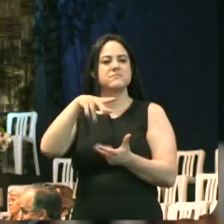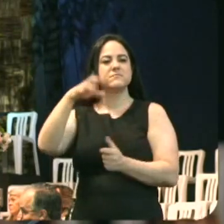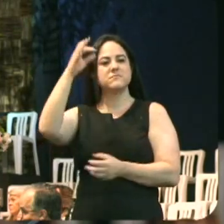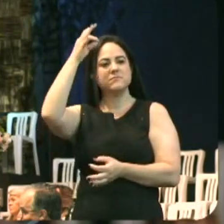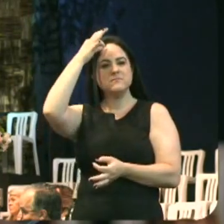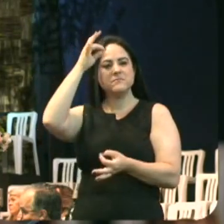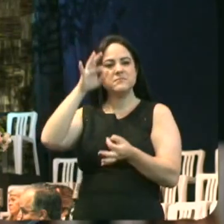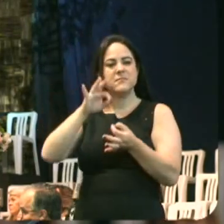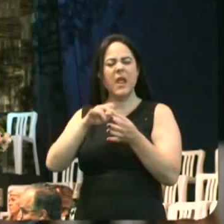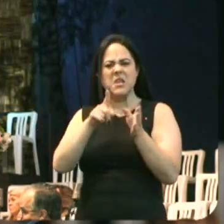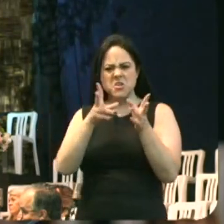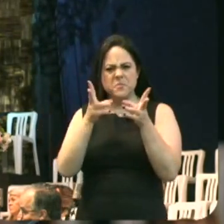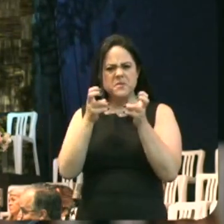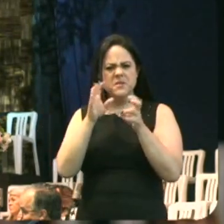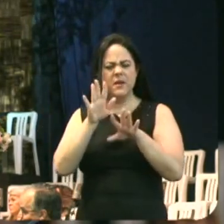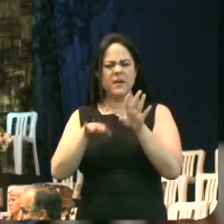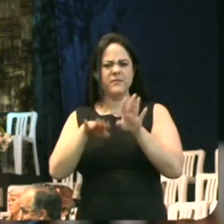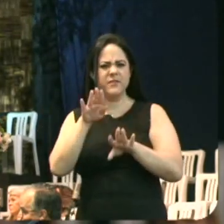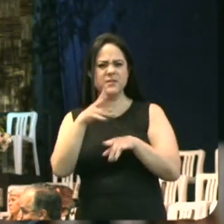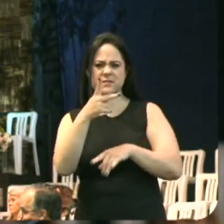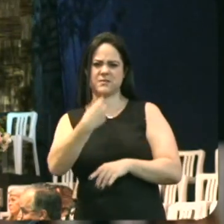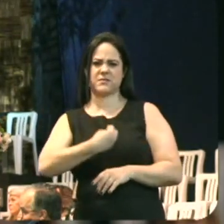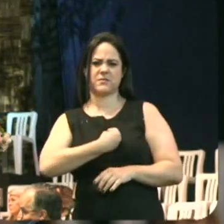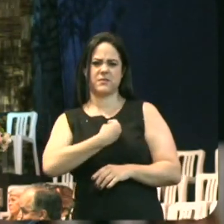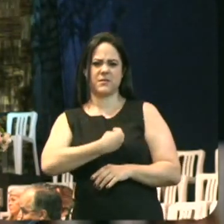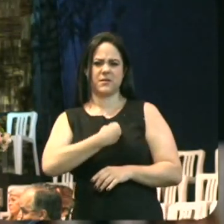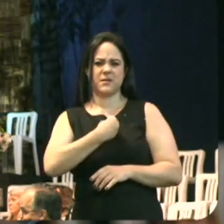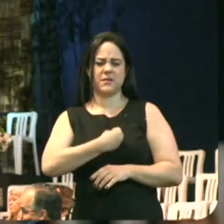já percebeu que em certos momentos da sua vida,